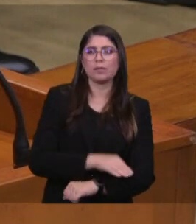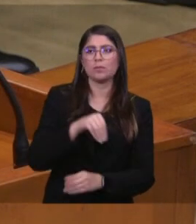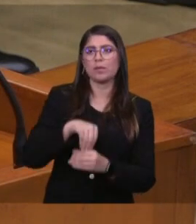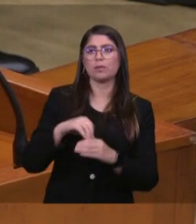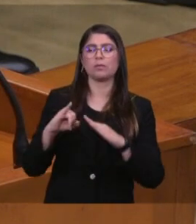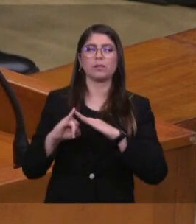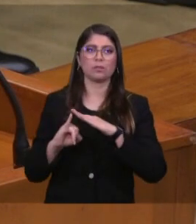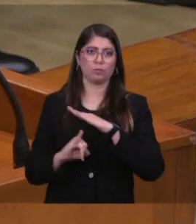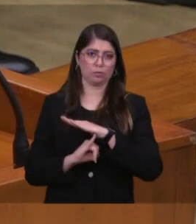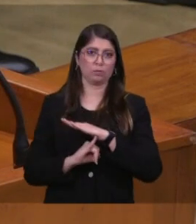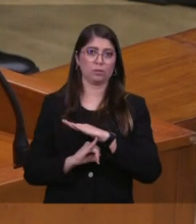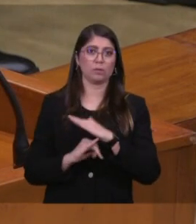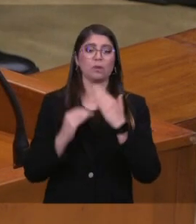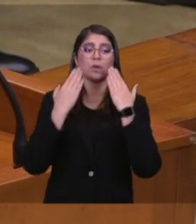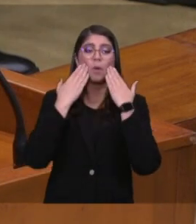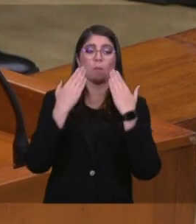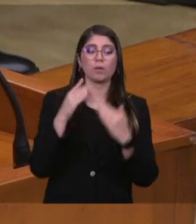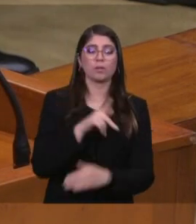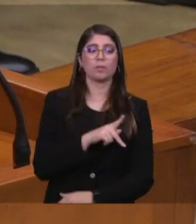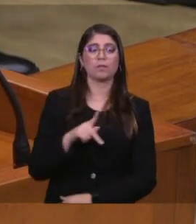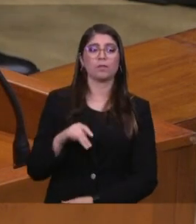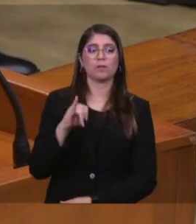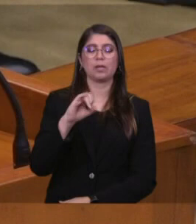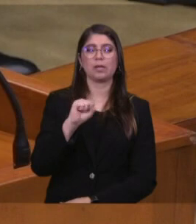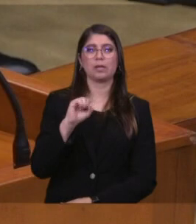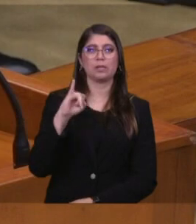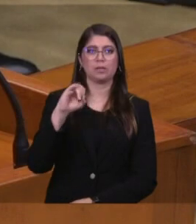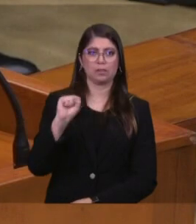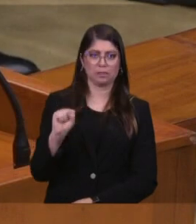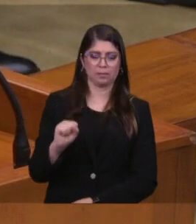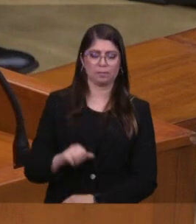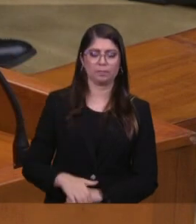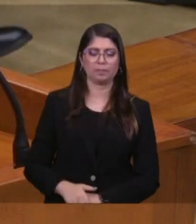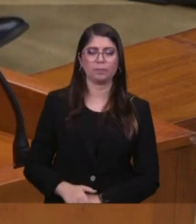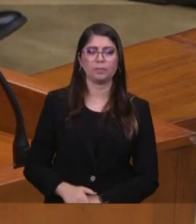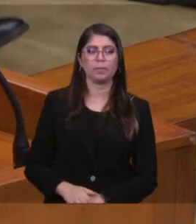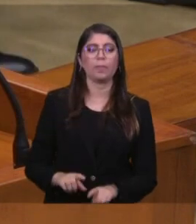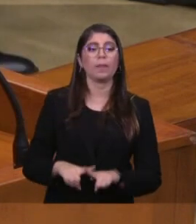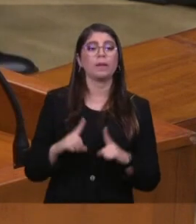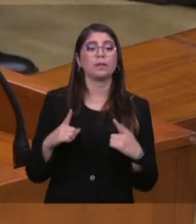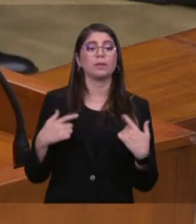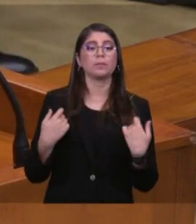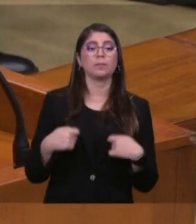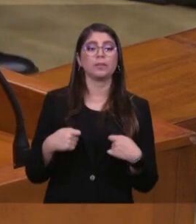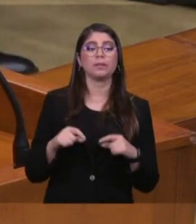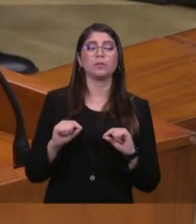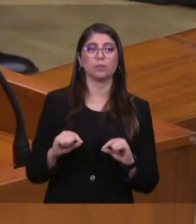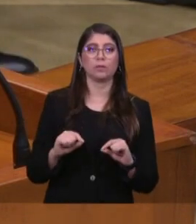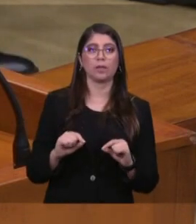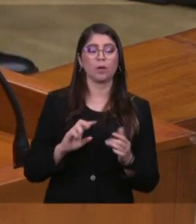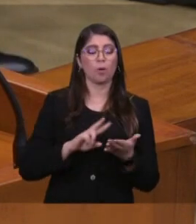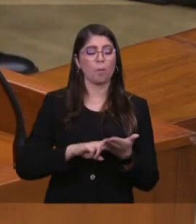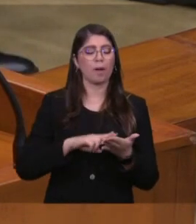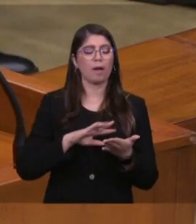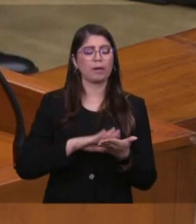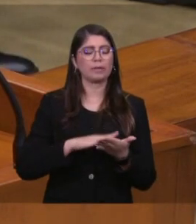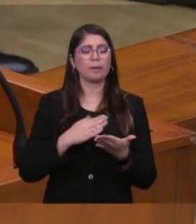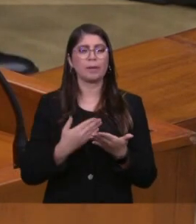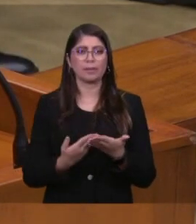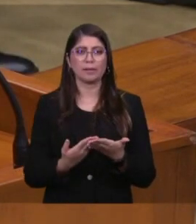instituições, como destaca a professora Isis Conceição. Daí, a necessidade de uma hermenêutica